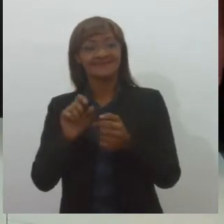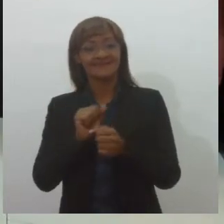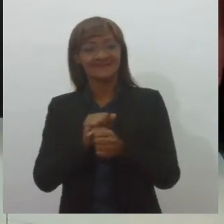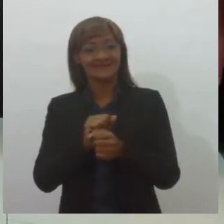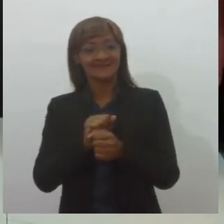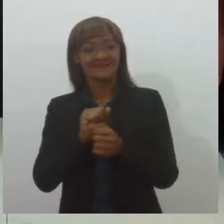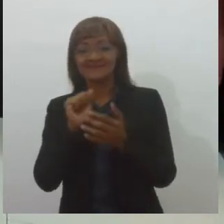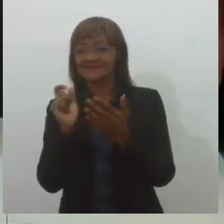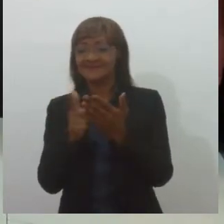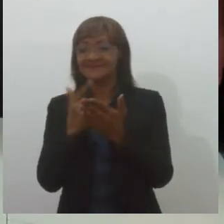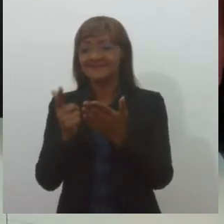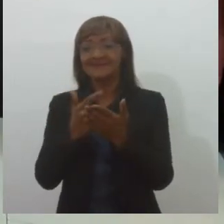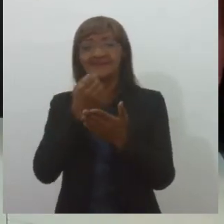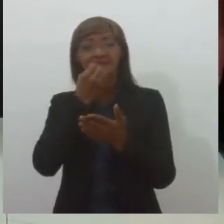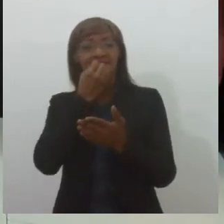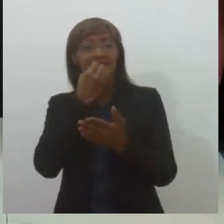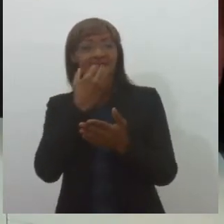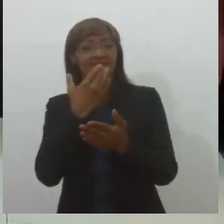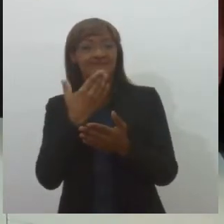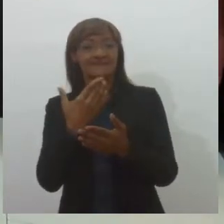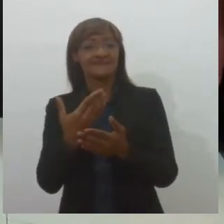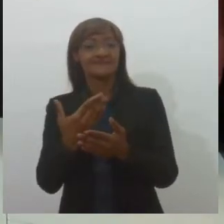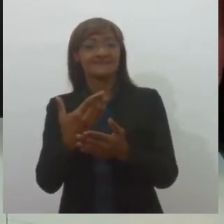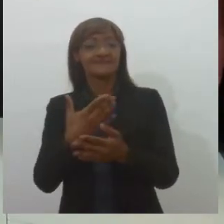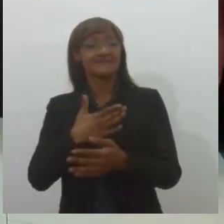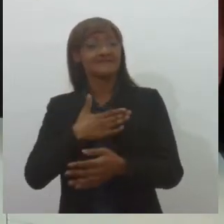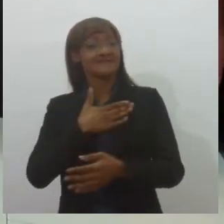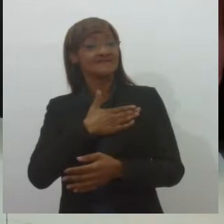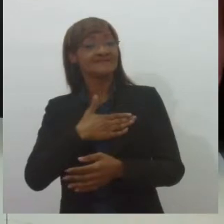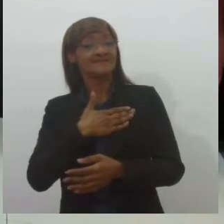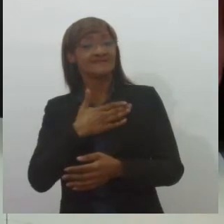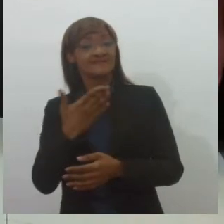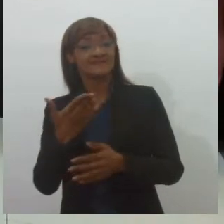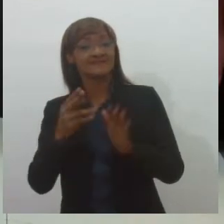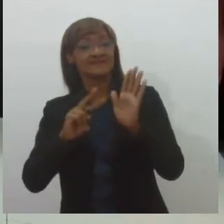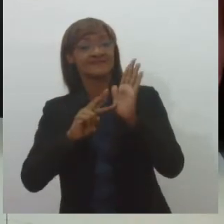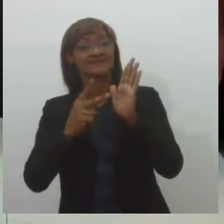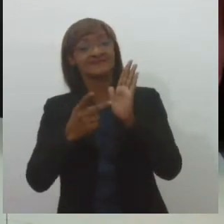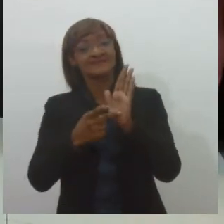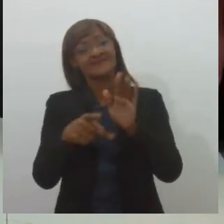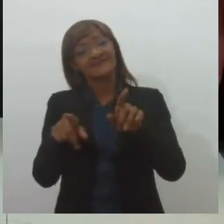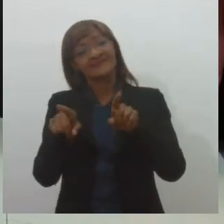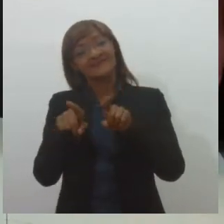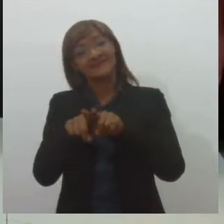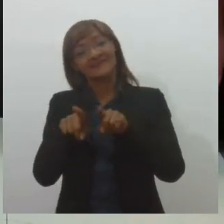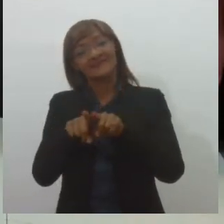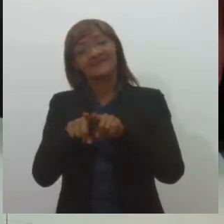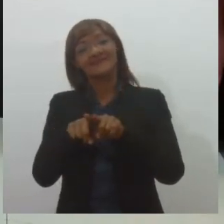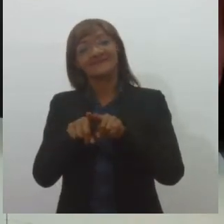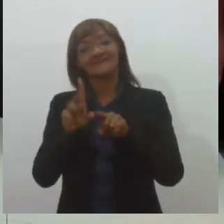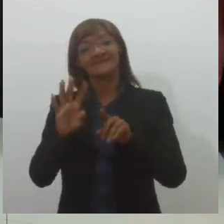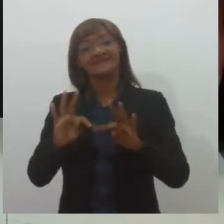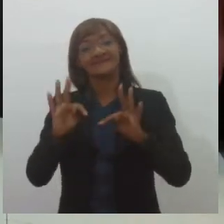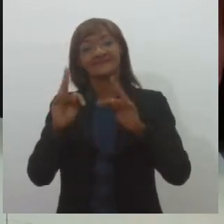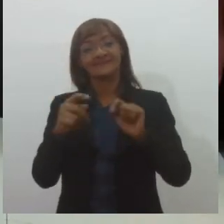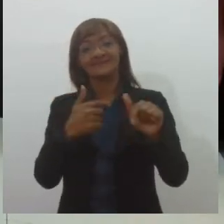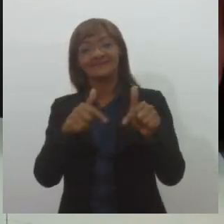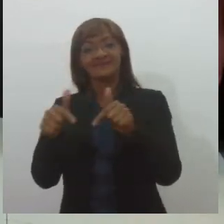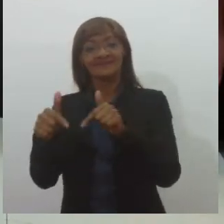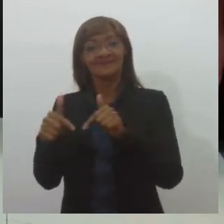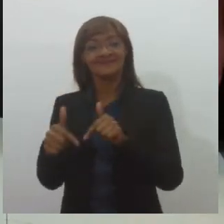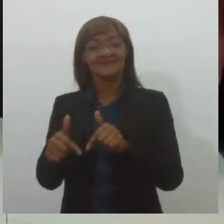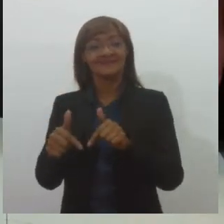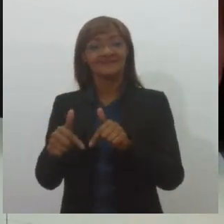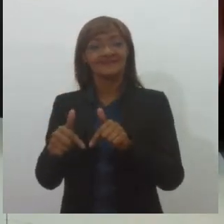é um prazo é não é Isso significa também que isso reconhecido pelo trabalho que eu fiz na